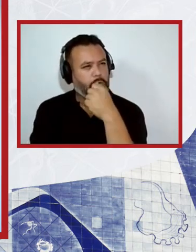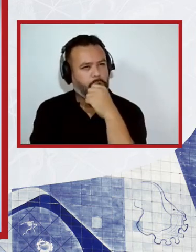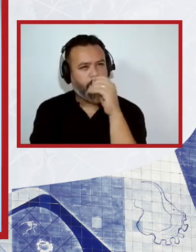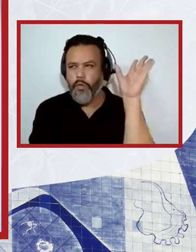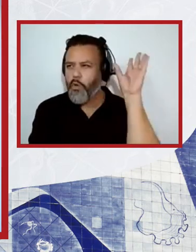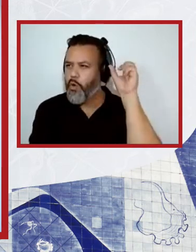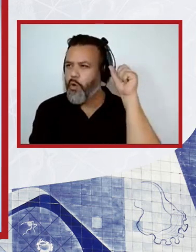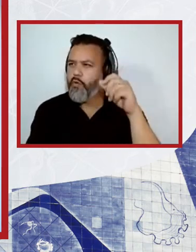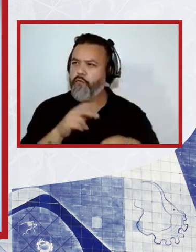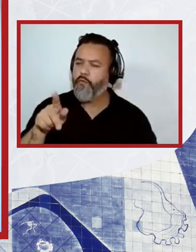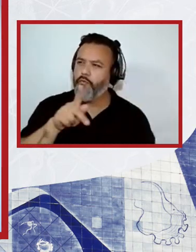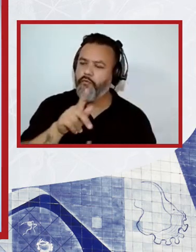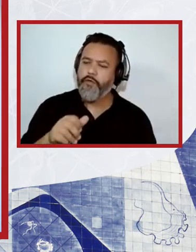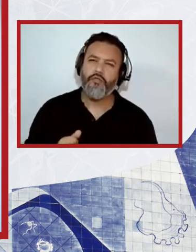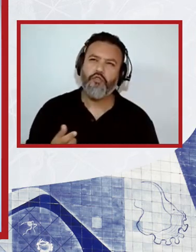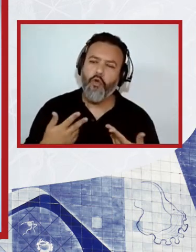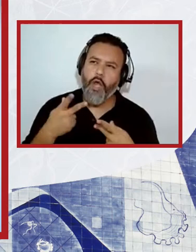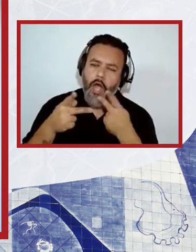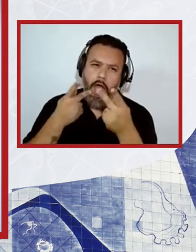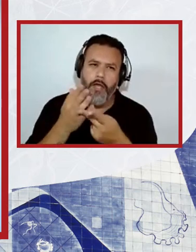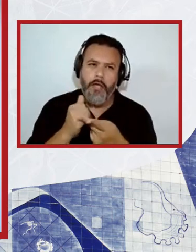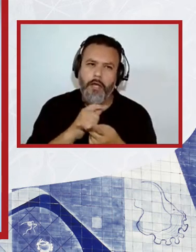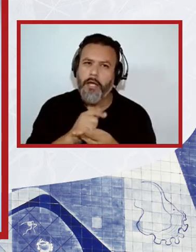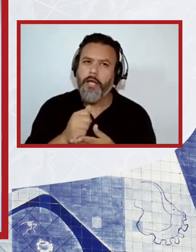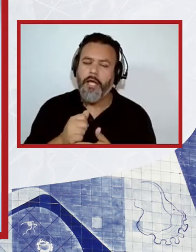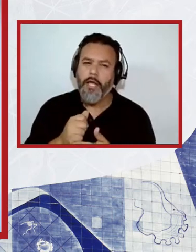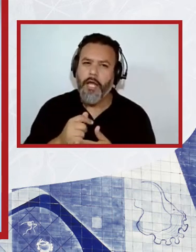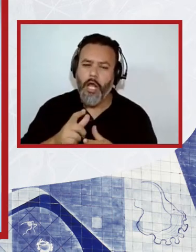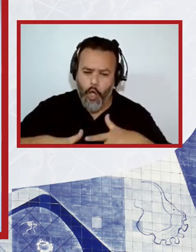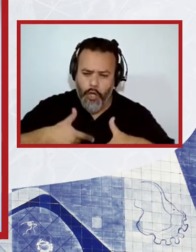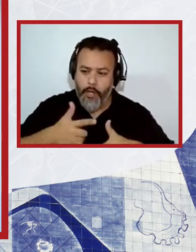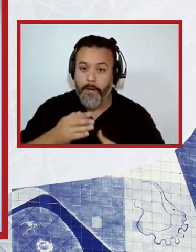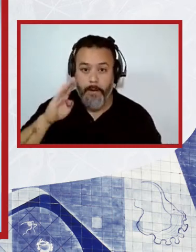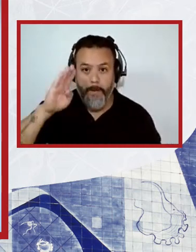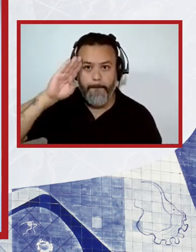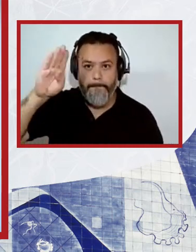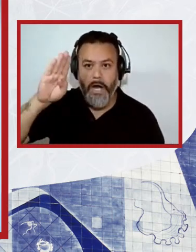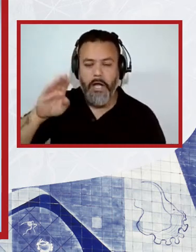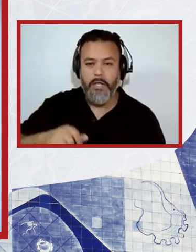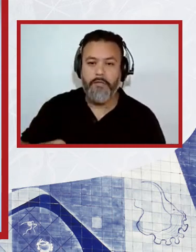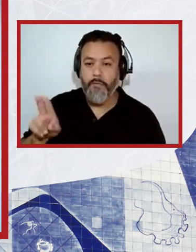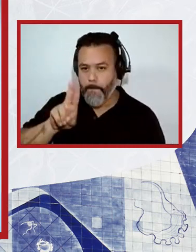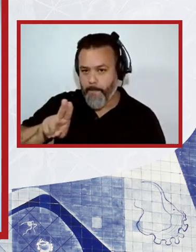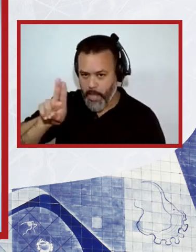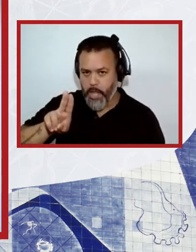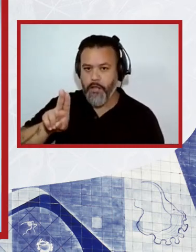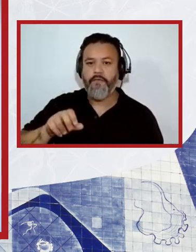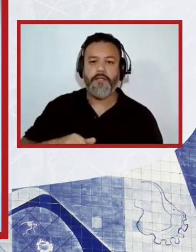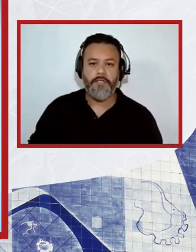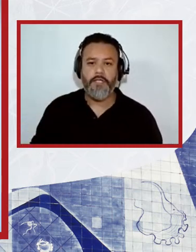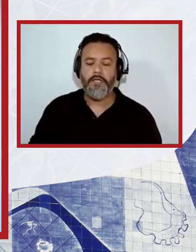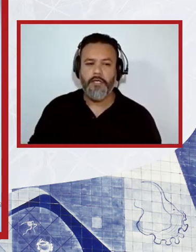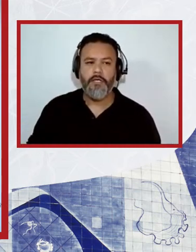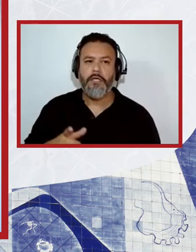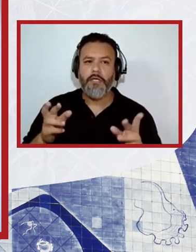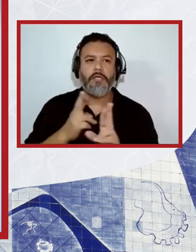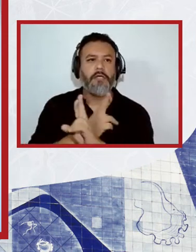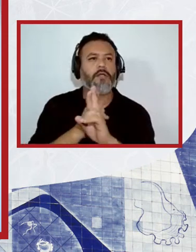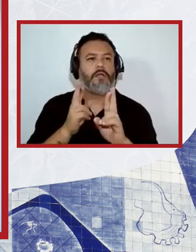trabalho, principalmente da UFRJ, com relação